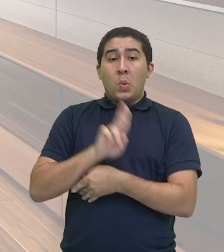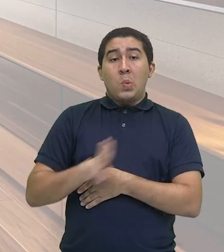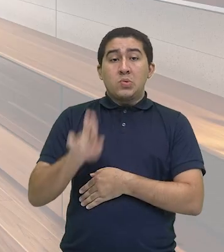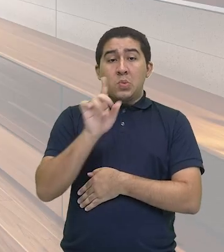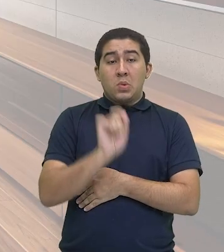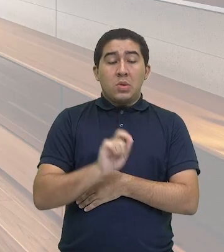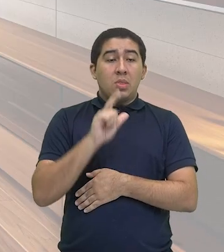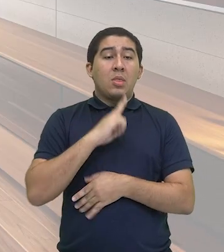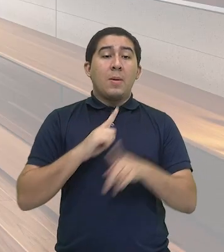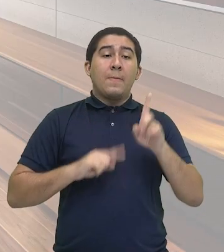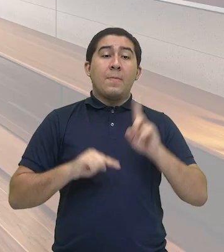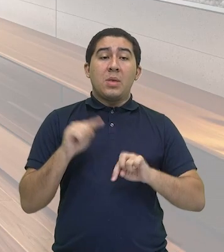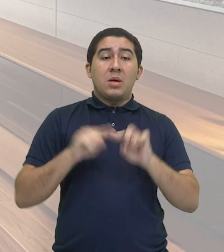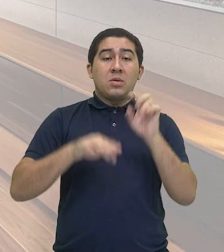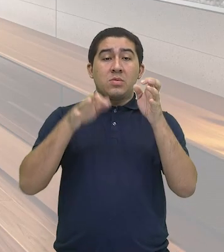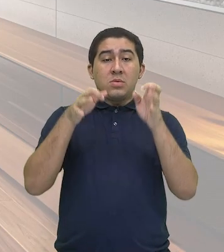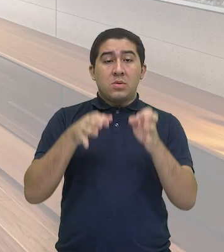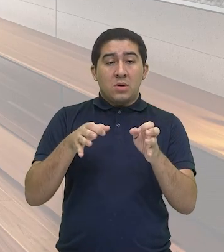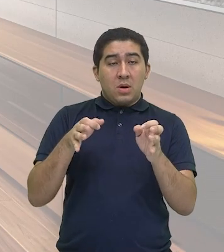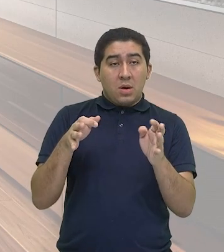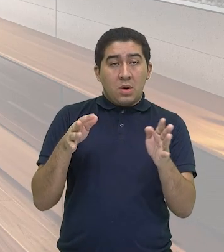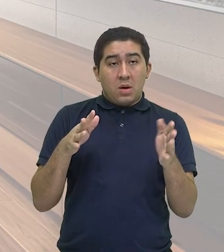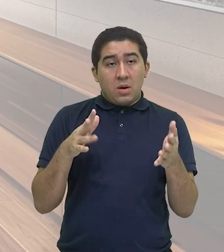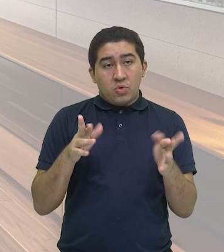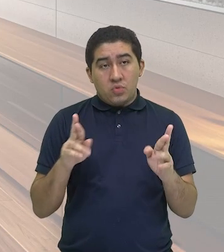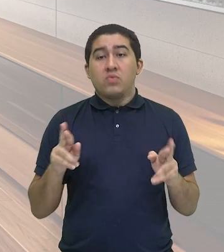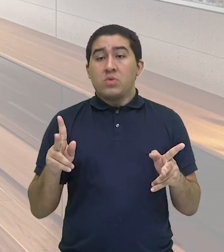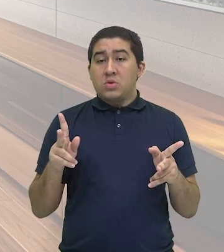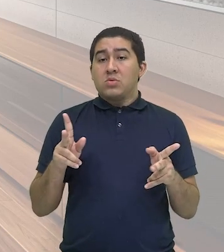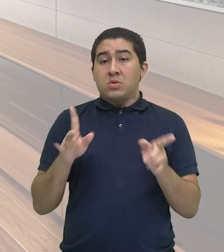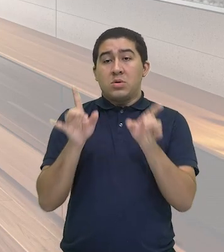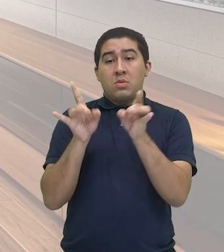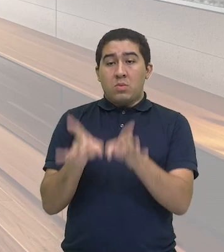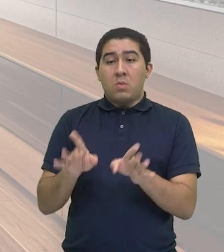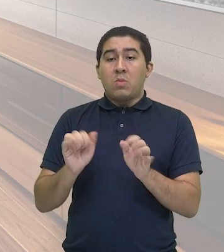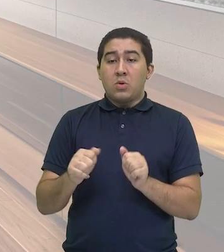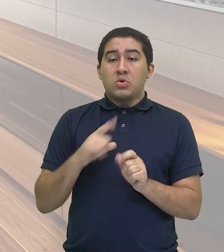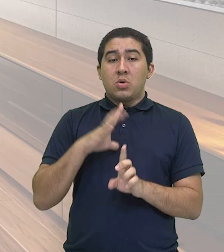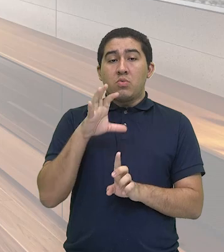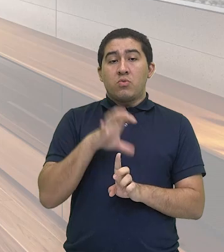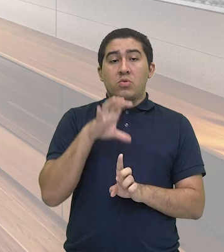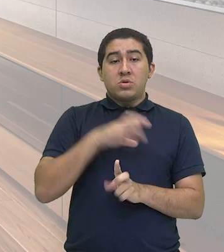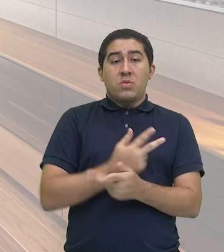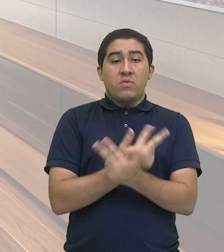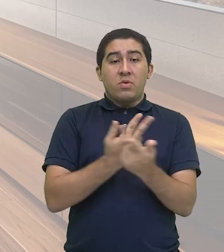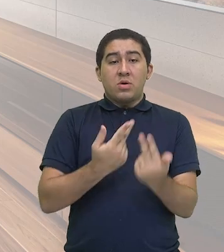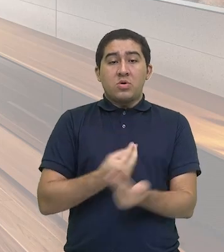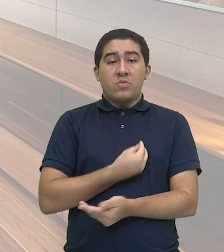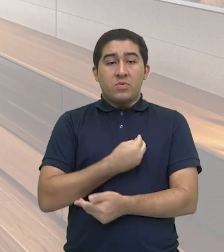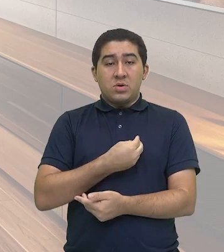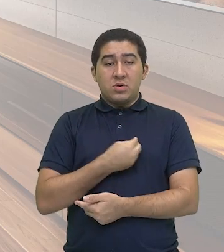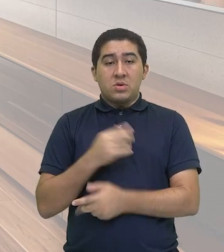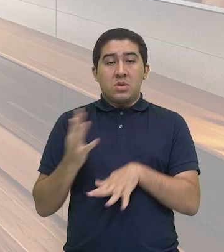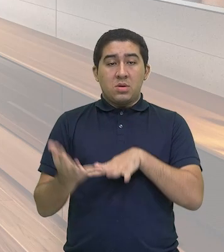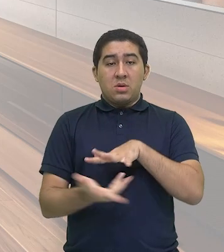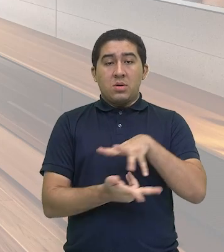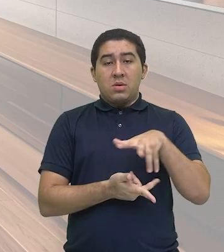de descartes inadequados que podem afetar muitas vidas na